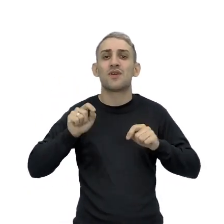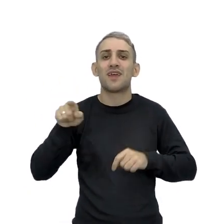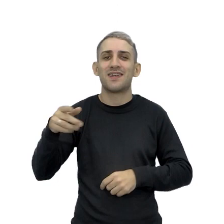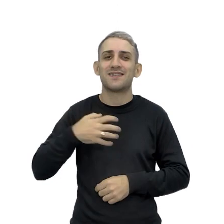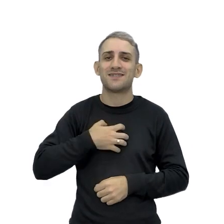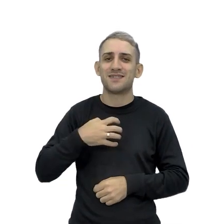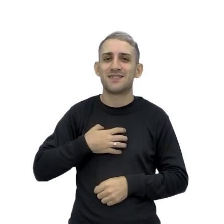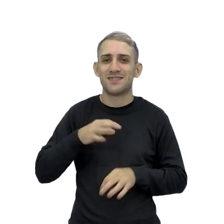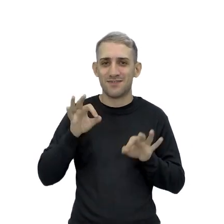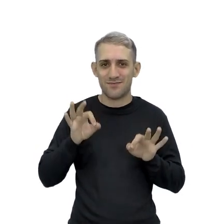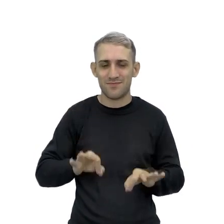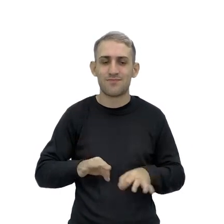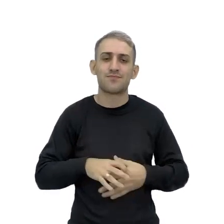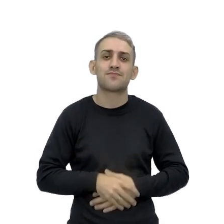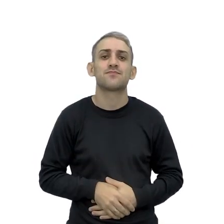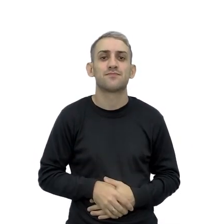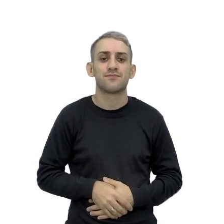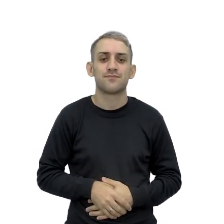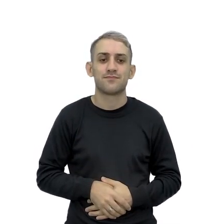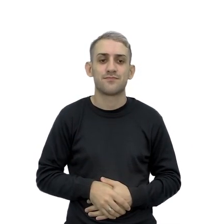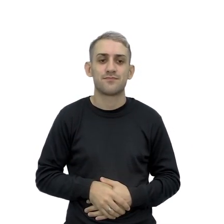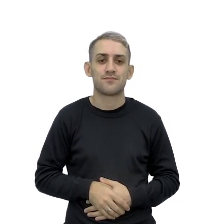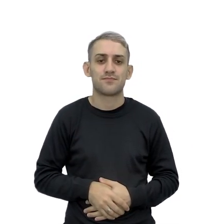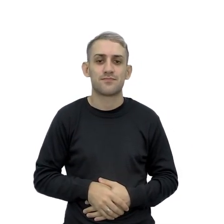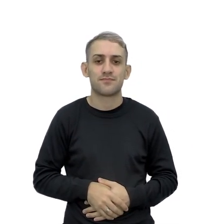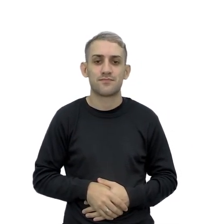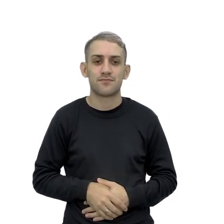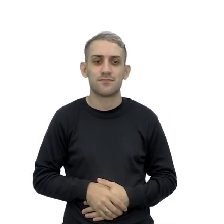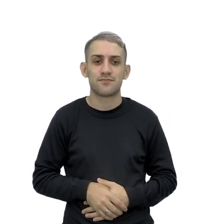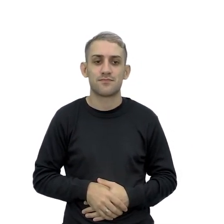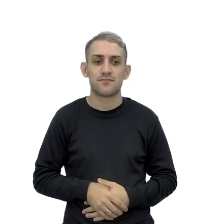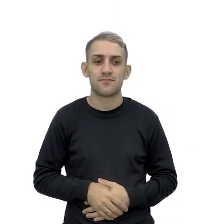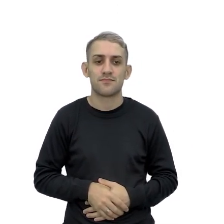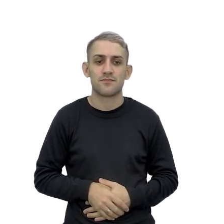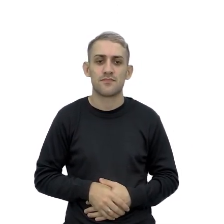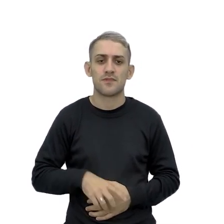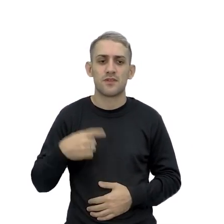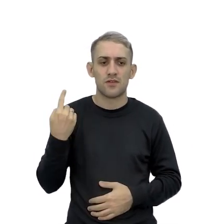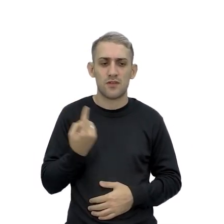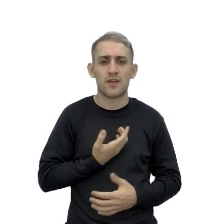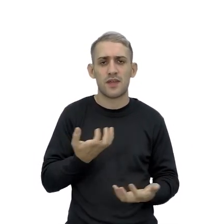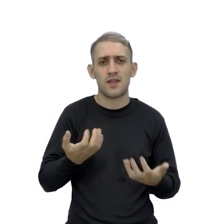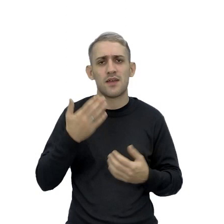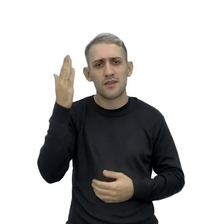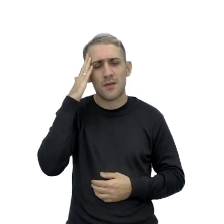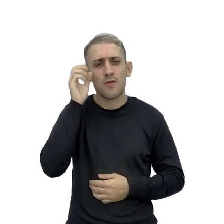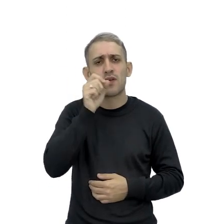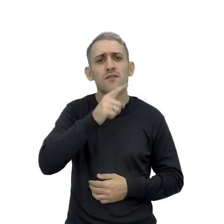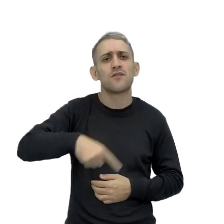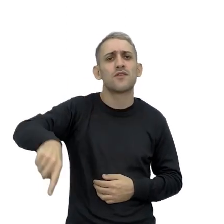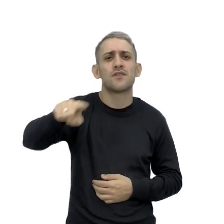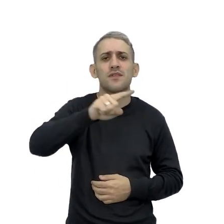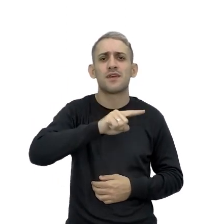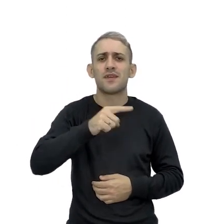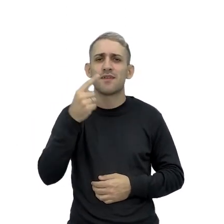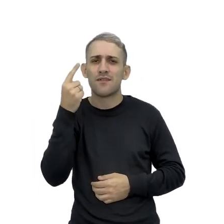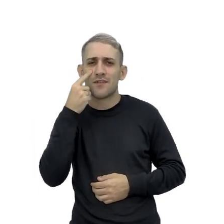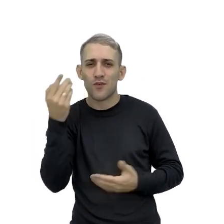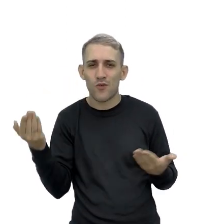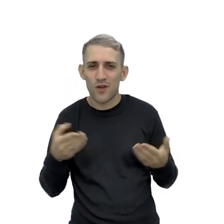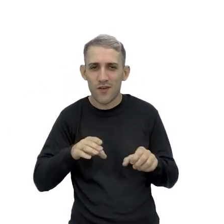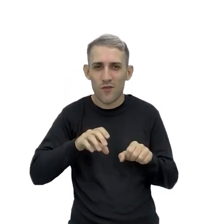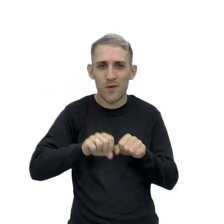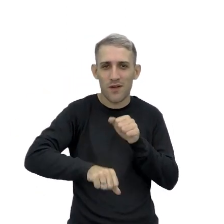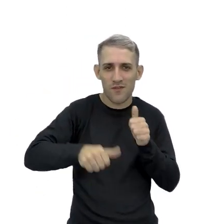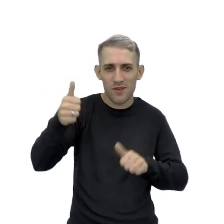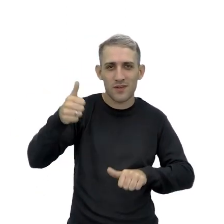para ele, tá certo? Bom, nós gostaríamos de saber o que você acha, o que você achou da formação